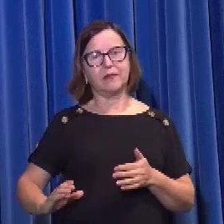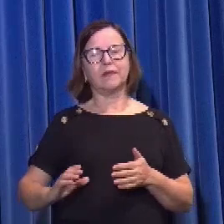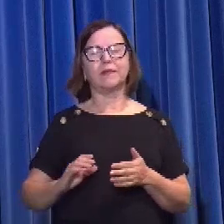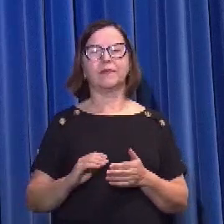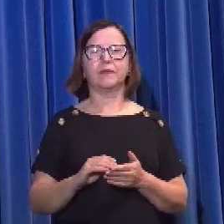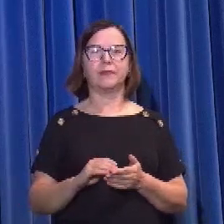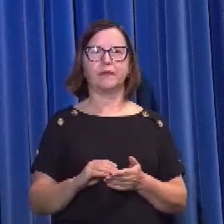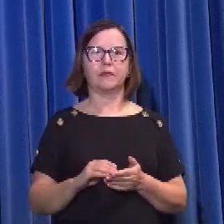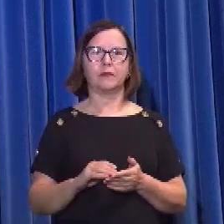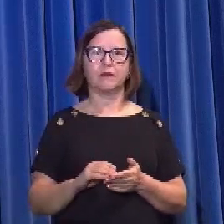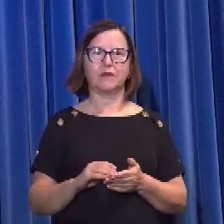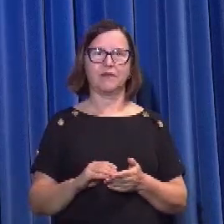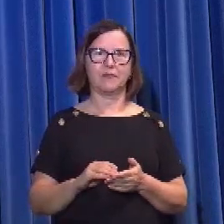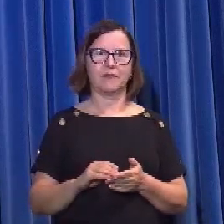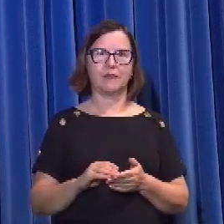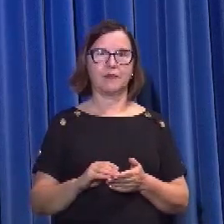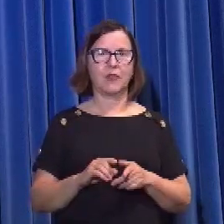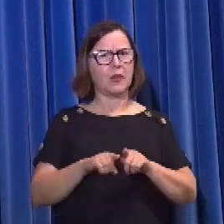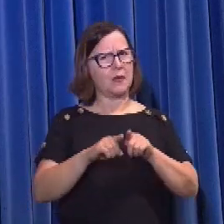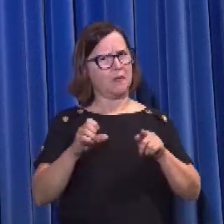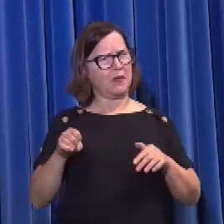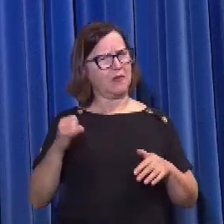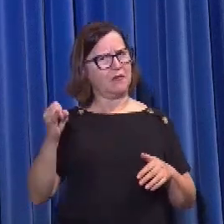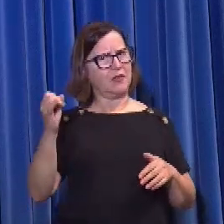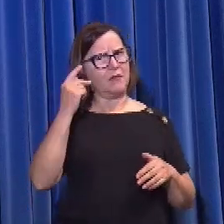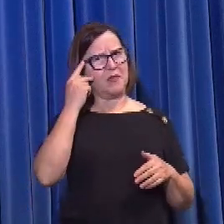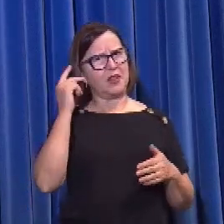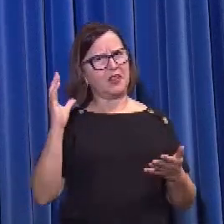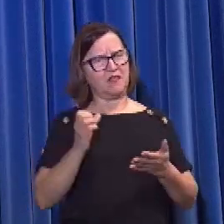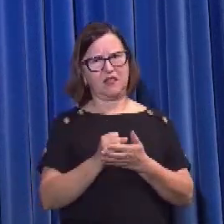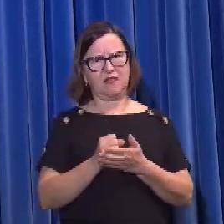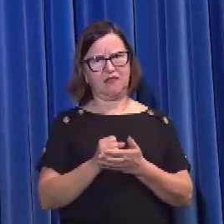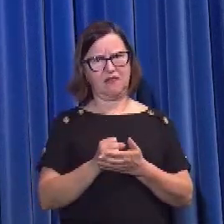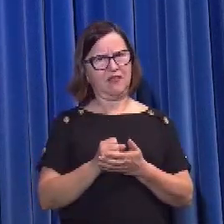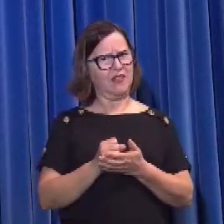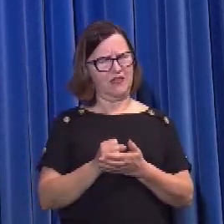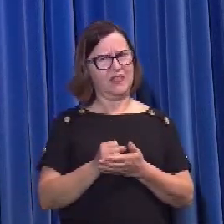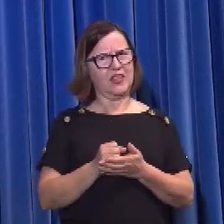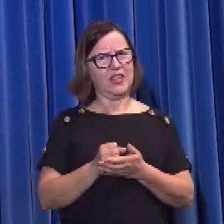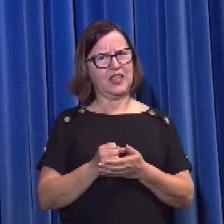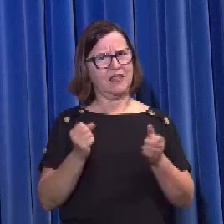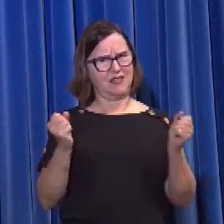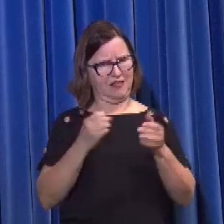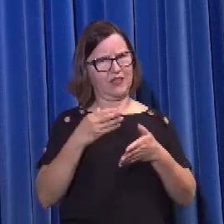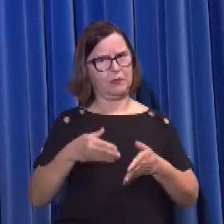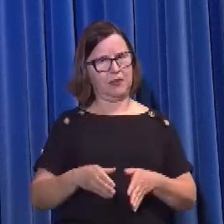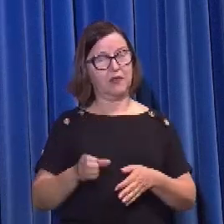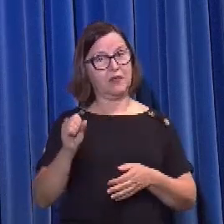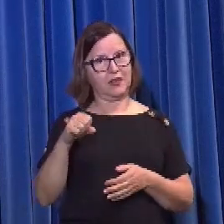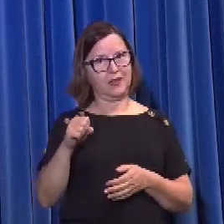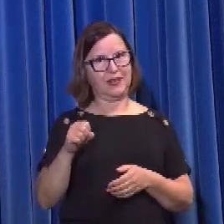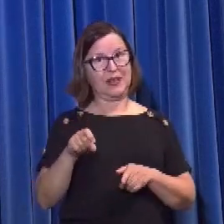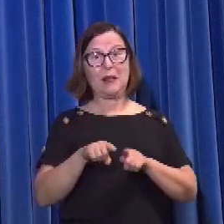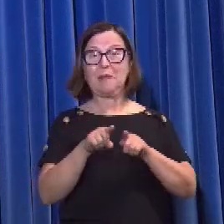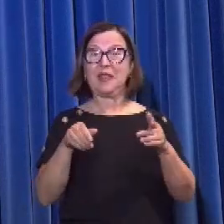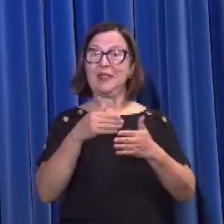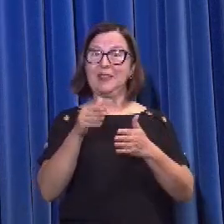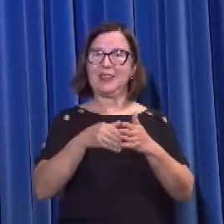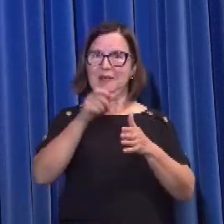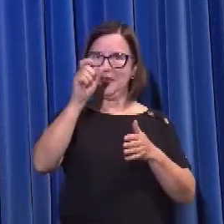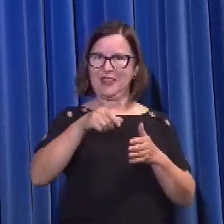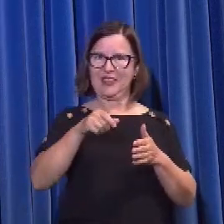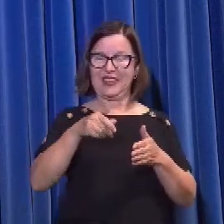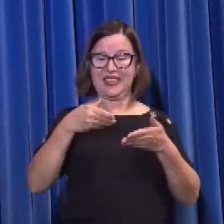Ué, mas o mais importante para a salvação não é o novo nascimento? Sim, mas todo aquele que nasceu de